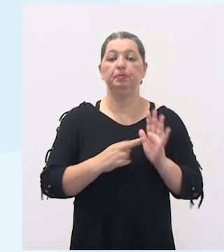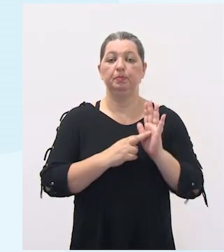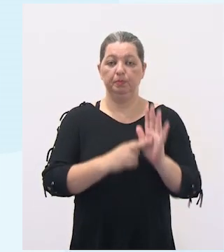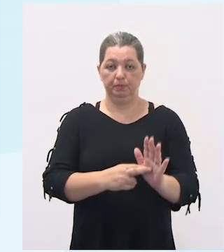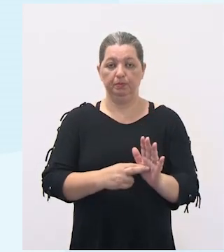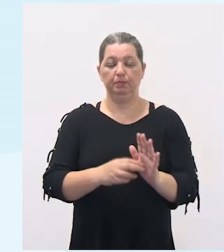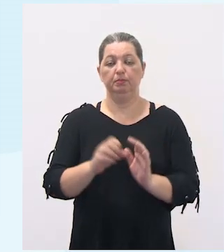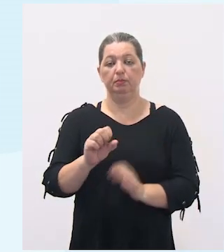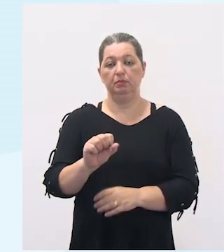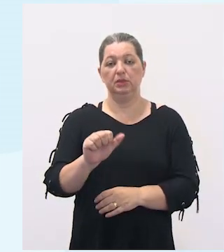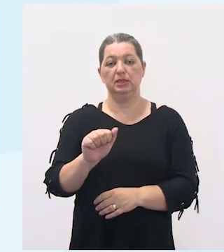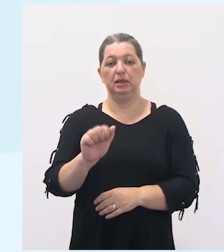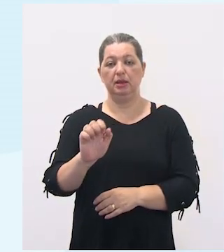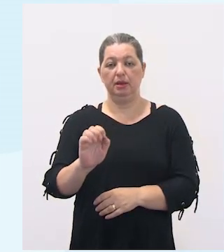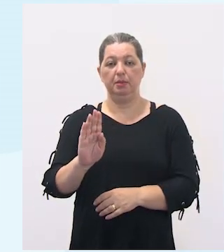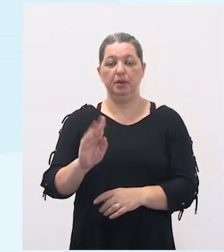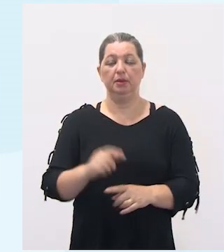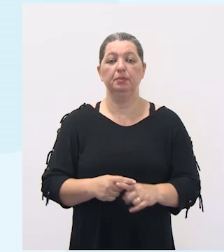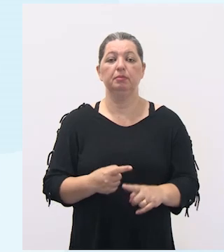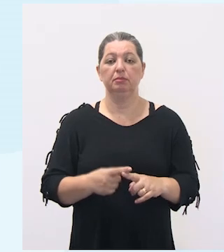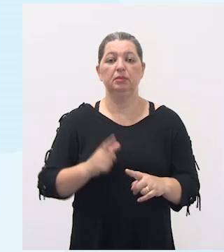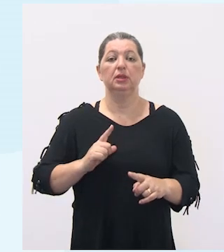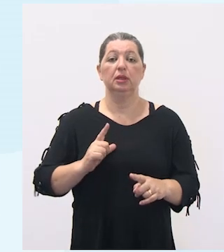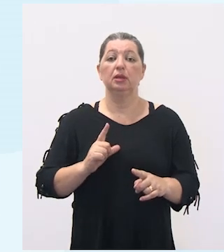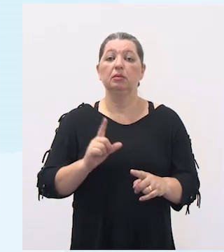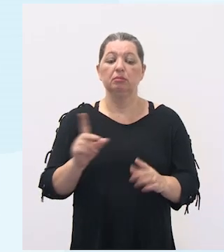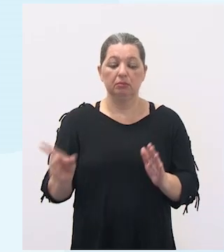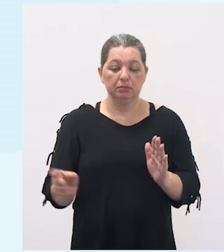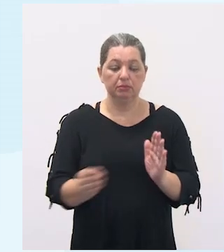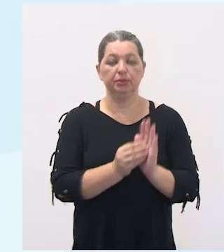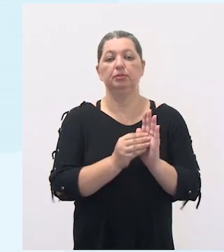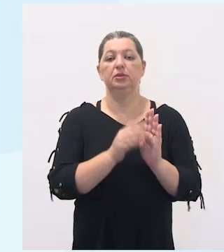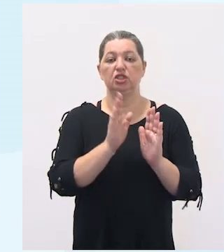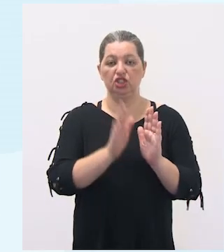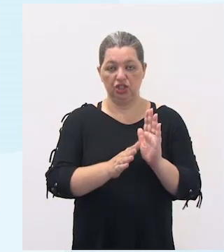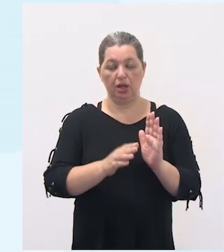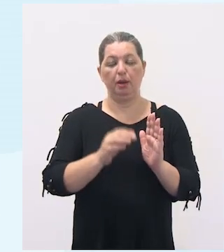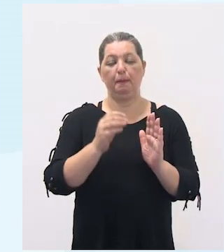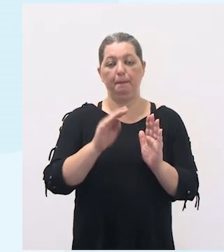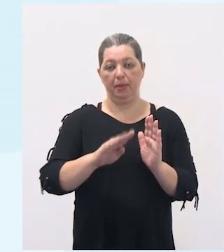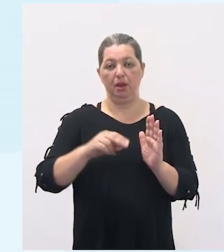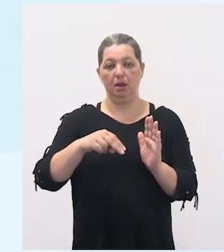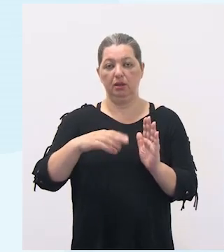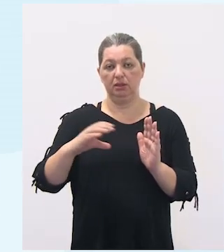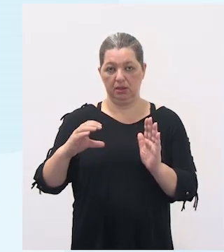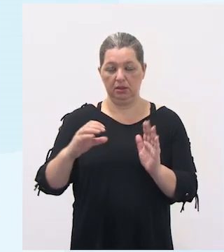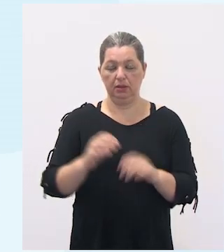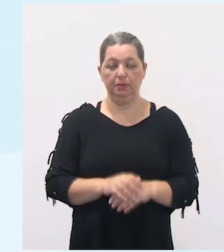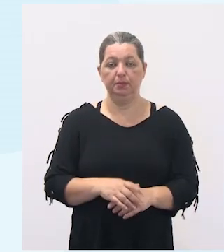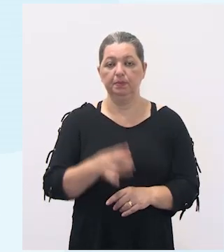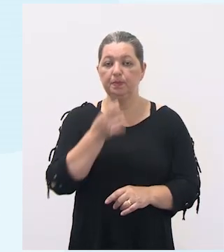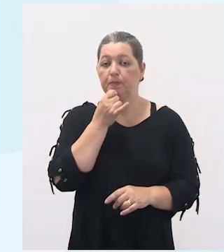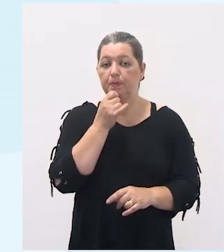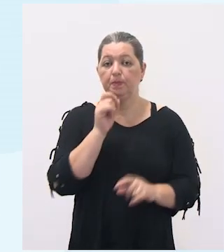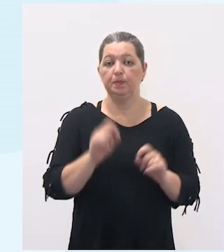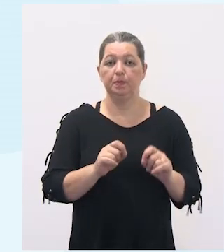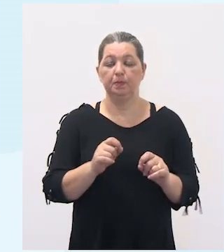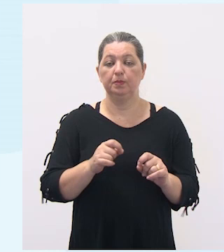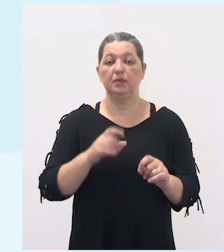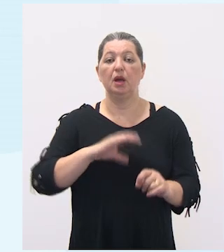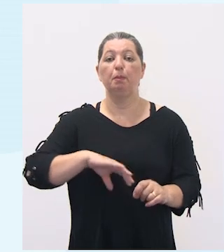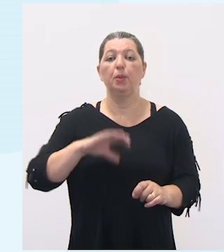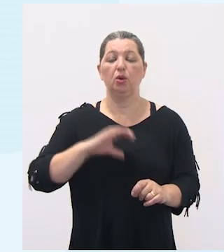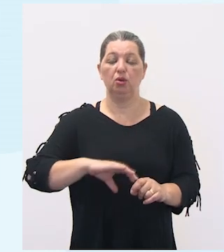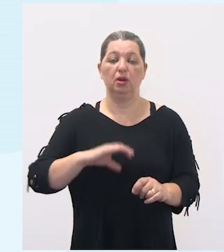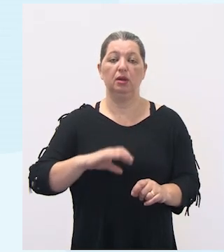do SAEB, ela está contida na BNCC. Nós temos aí, por exemplo, só para vocês terem um exemplo, língua